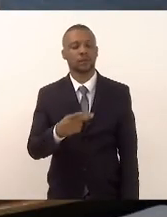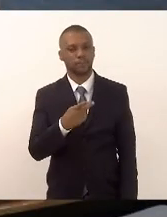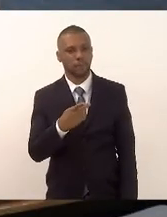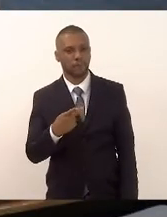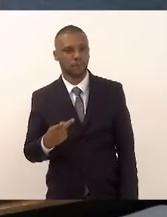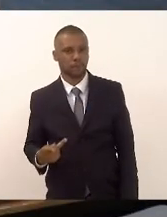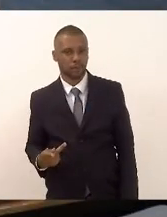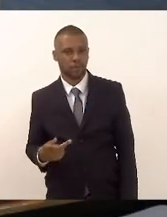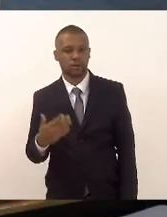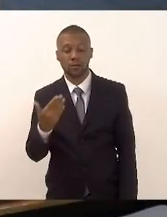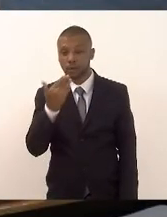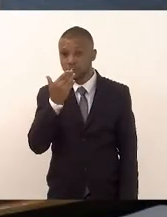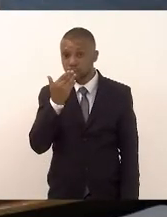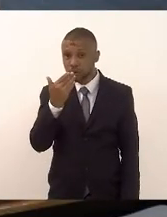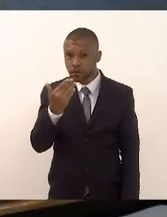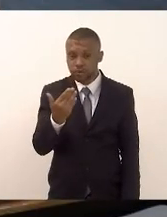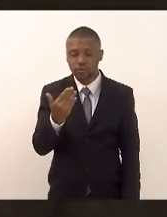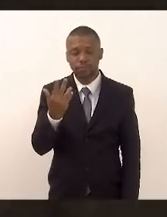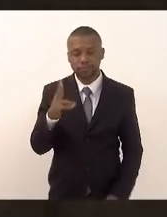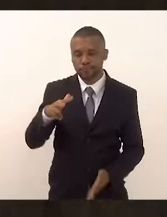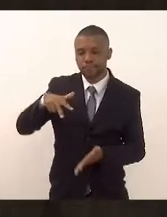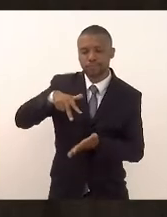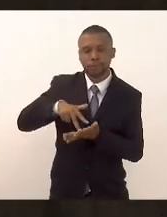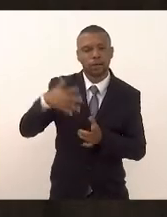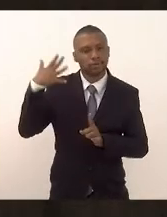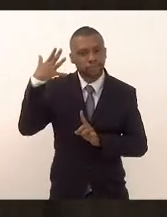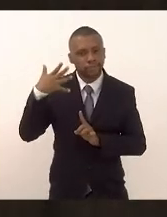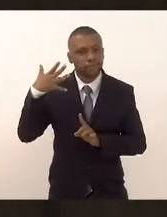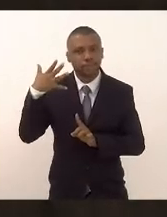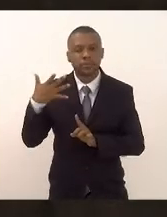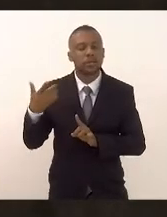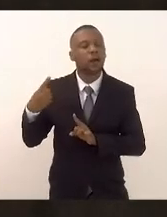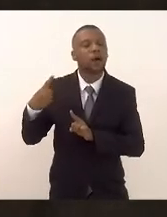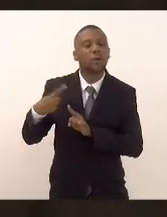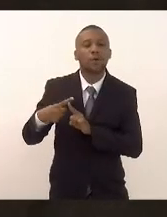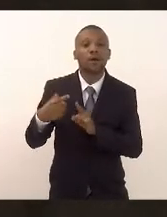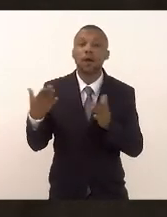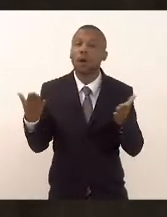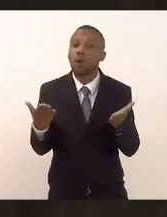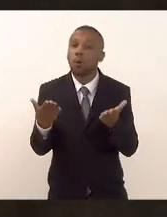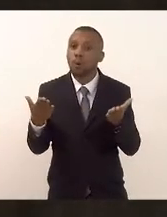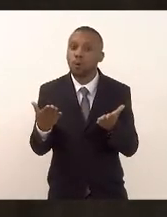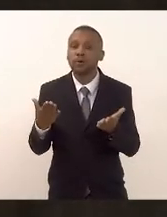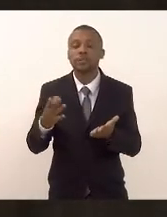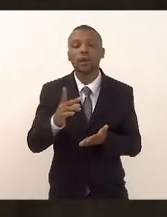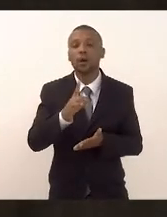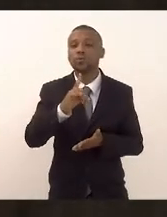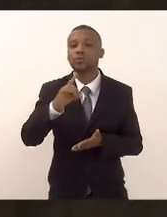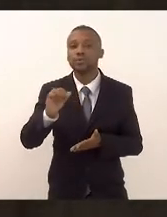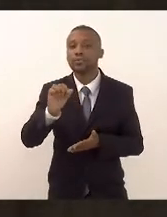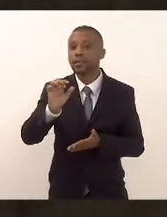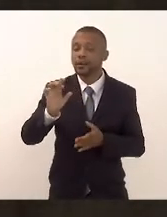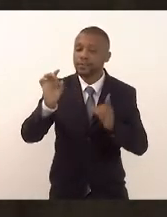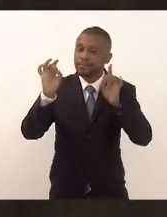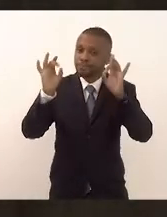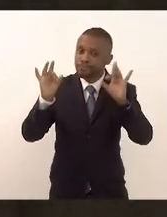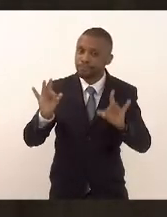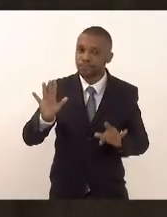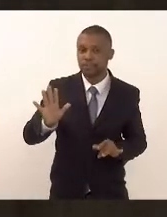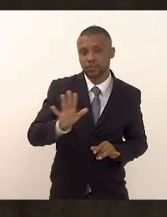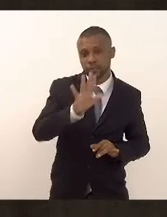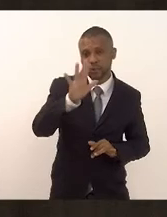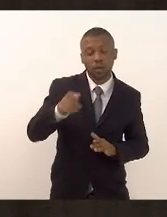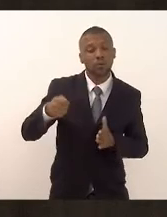Presidente, eu pedi para fazer uso da palavra exatamente porque hoje é o Dia Nacional de Combate